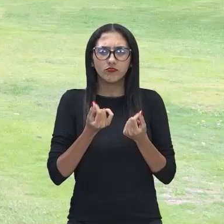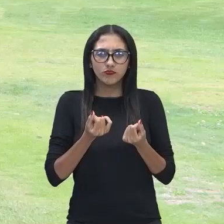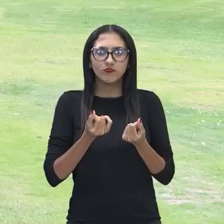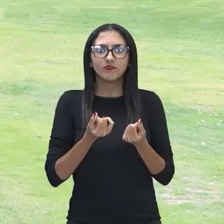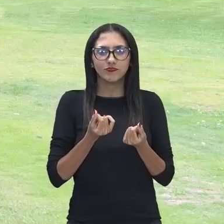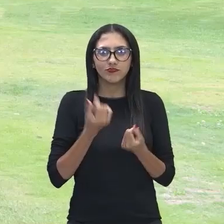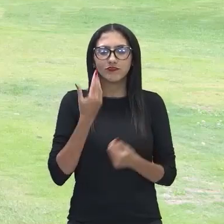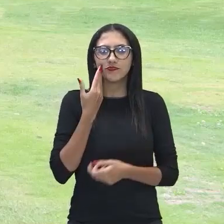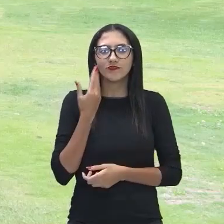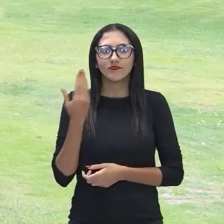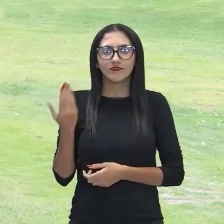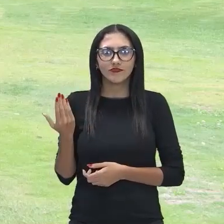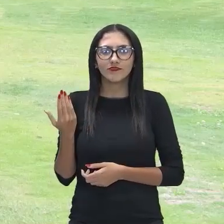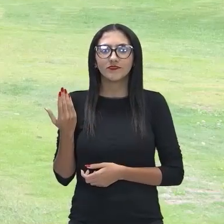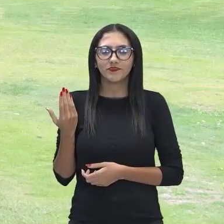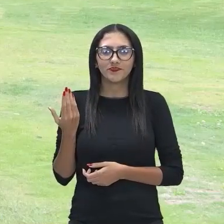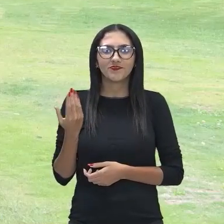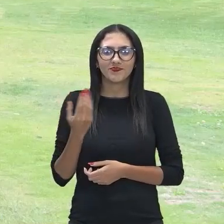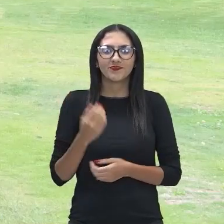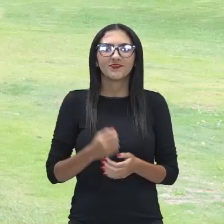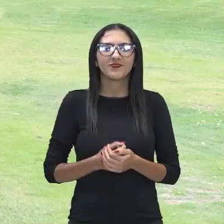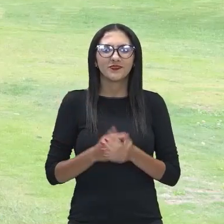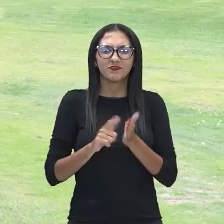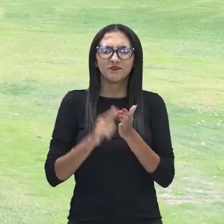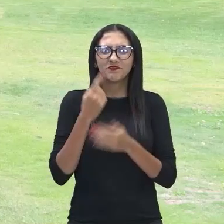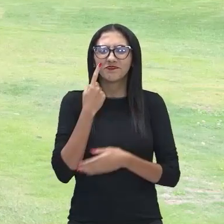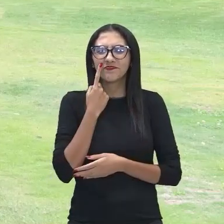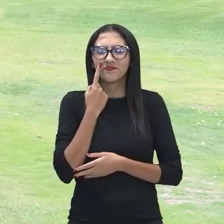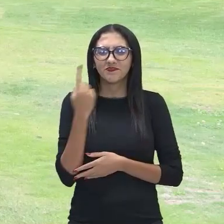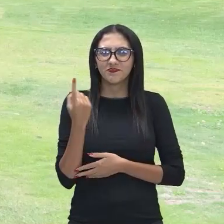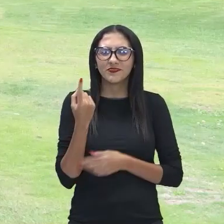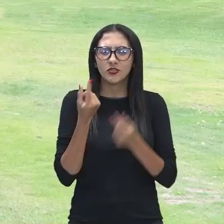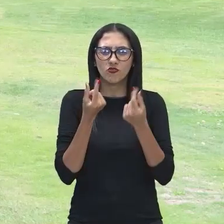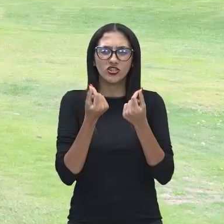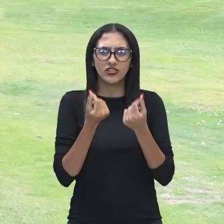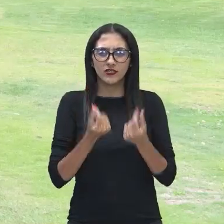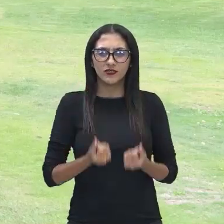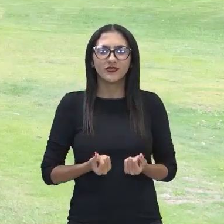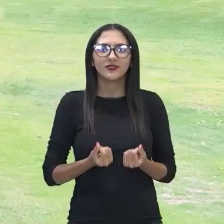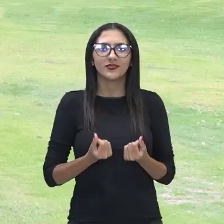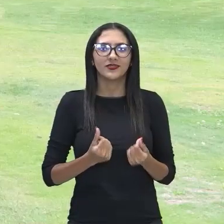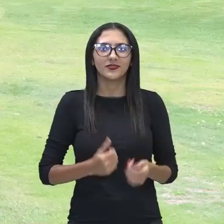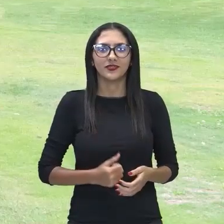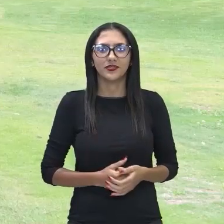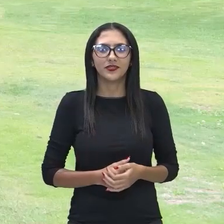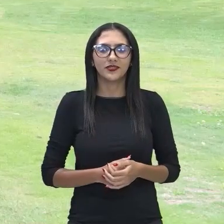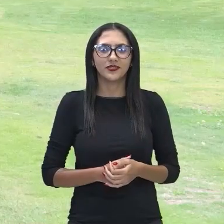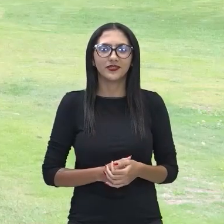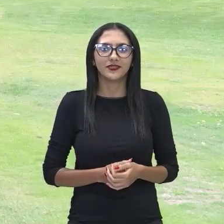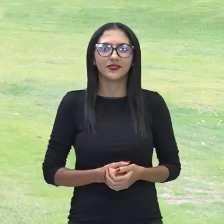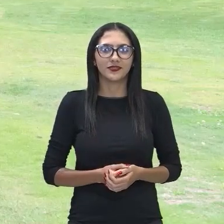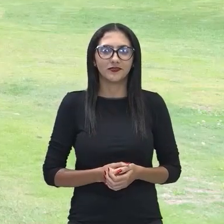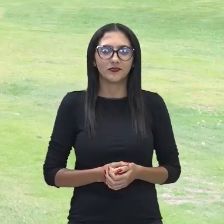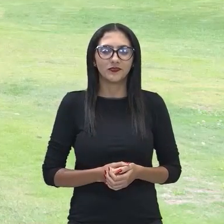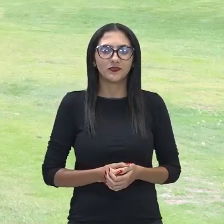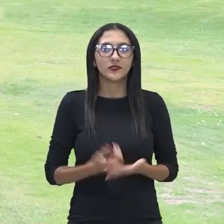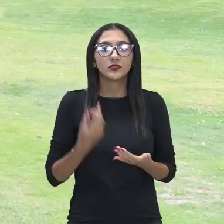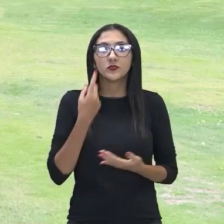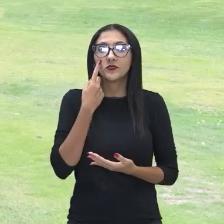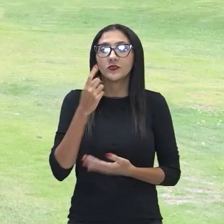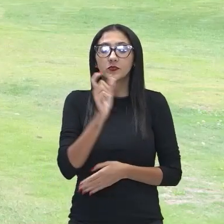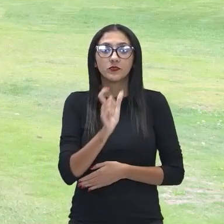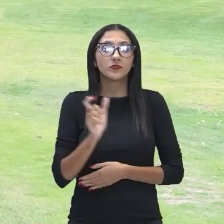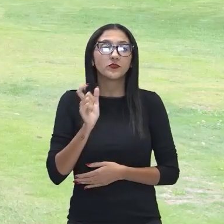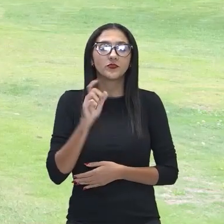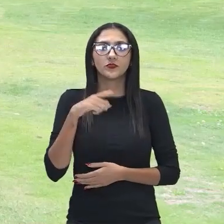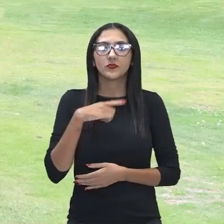money. Então vocês estão vendo aqui as notinhas voadoras, hein? Então as notinhas estão voando aqui e aqui o